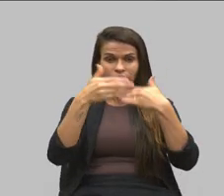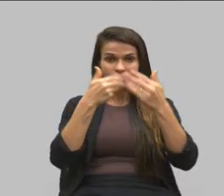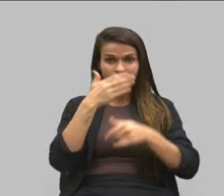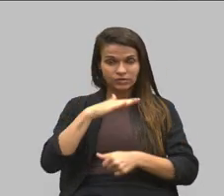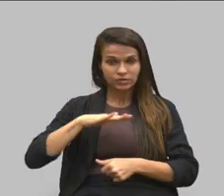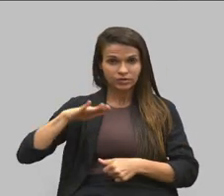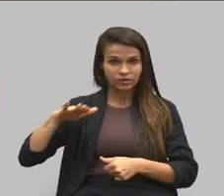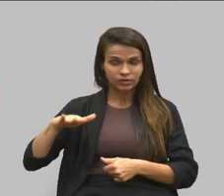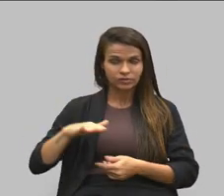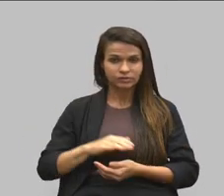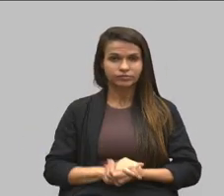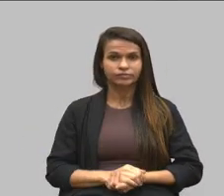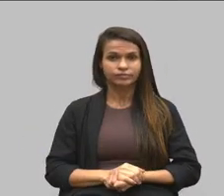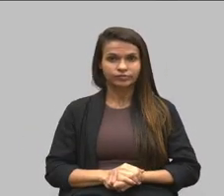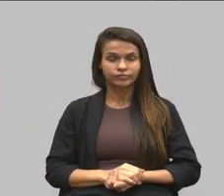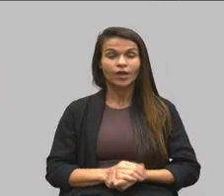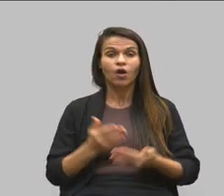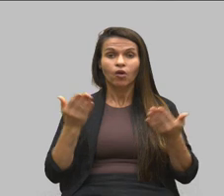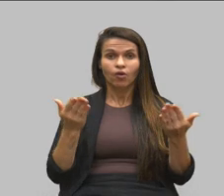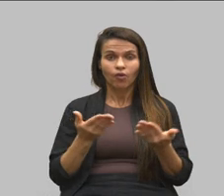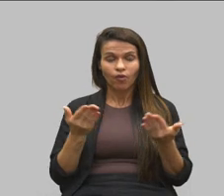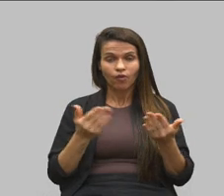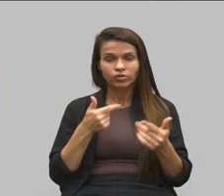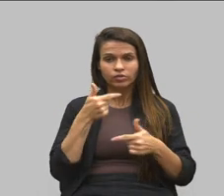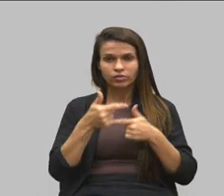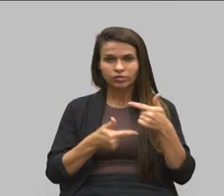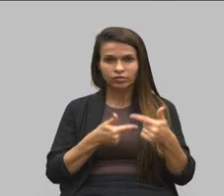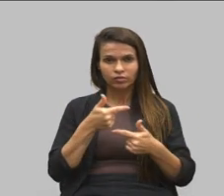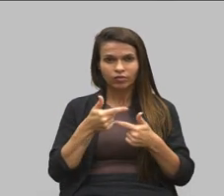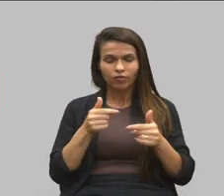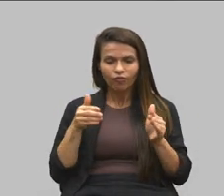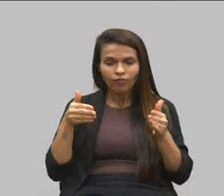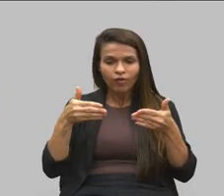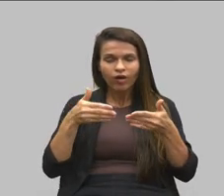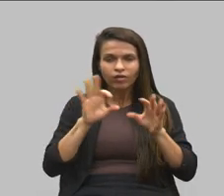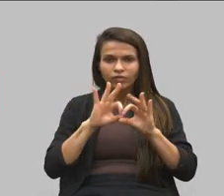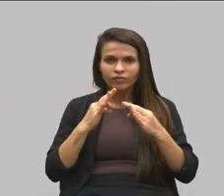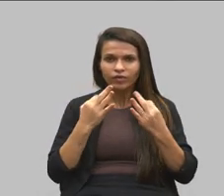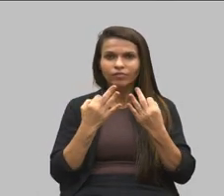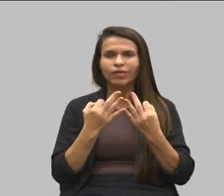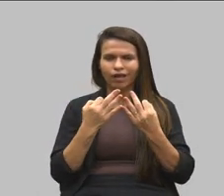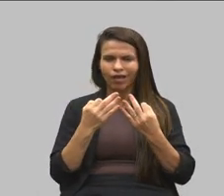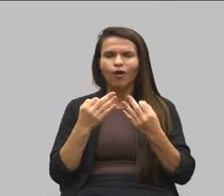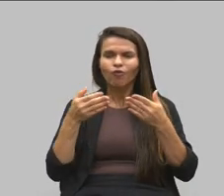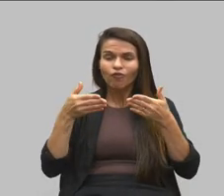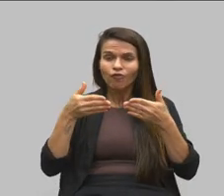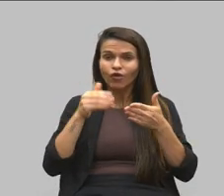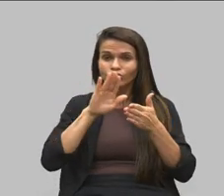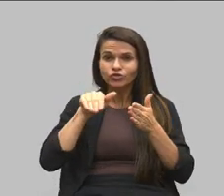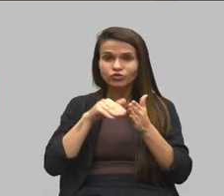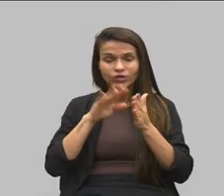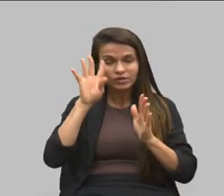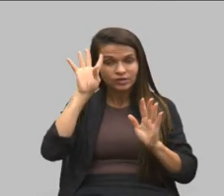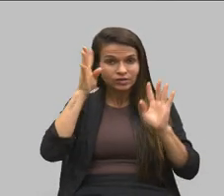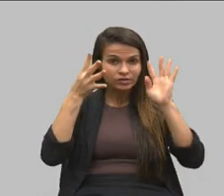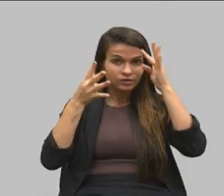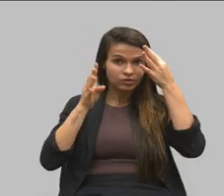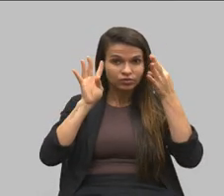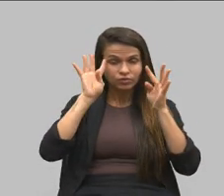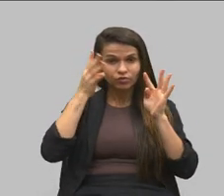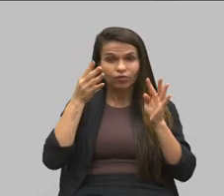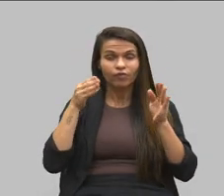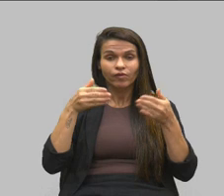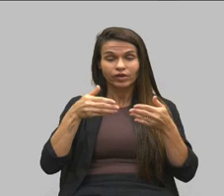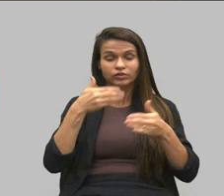crianças e atualmente Eu trabalho com a prática centrada na família em que a família ela é o centro de todas as decisões acerca do